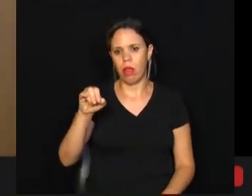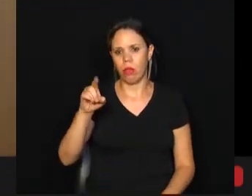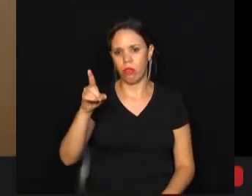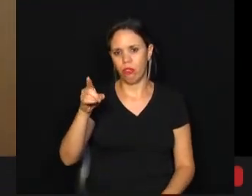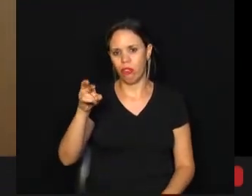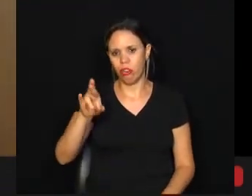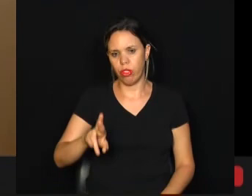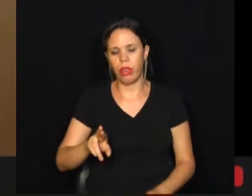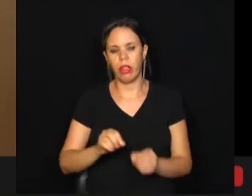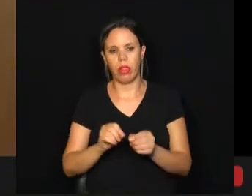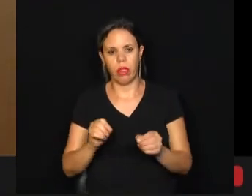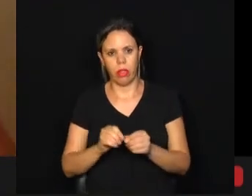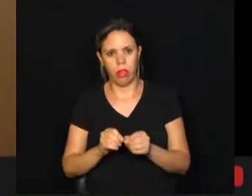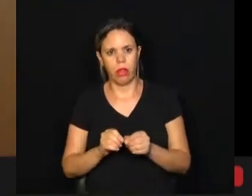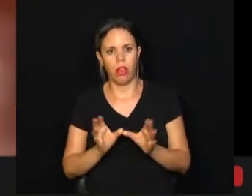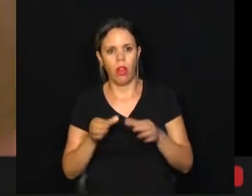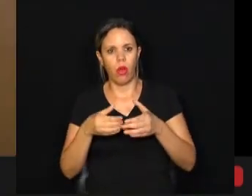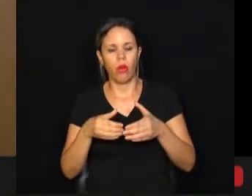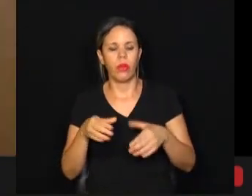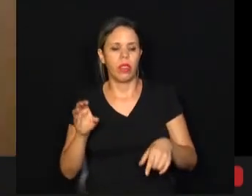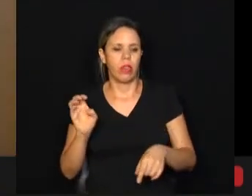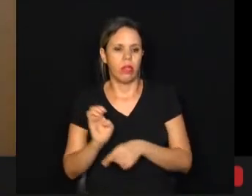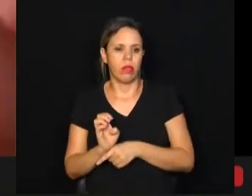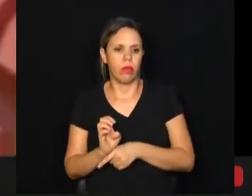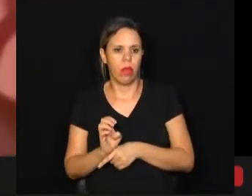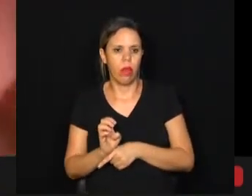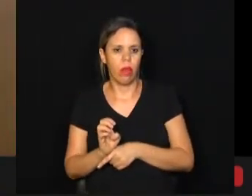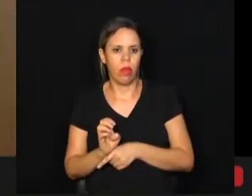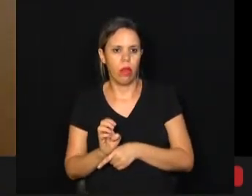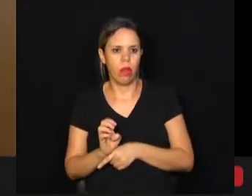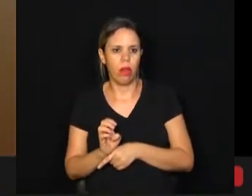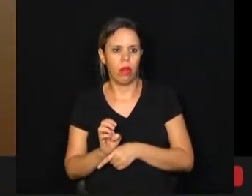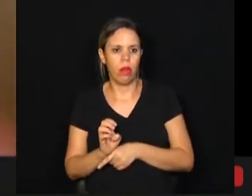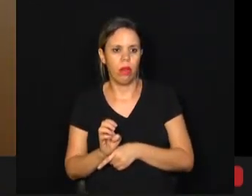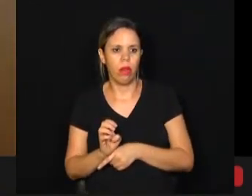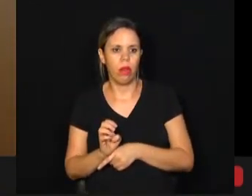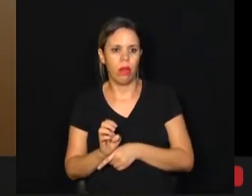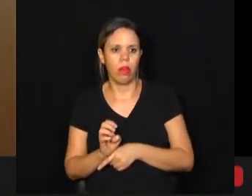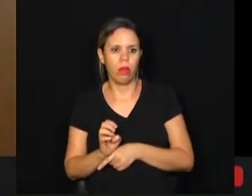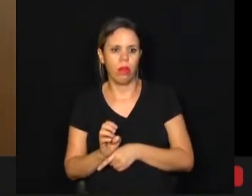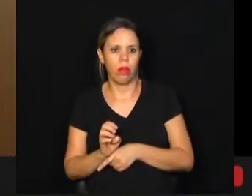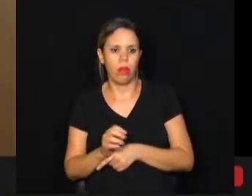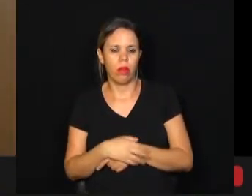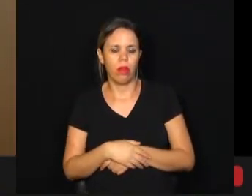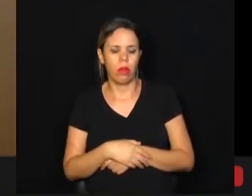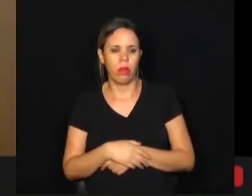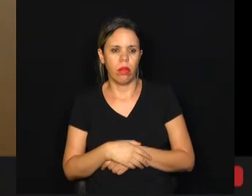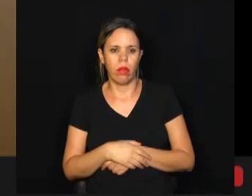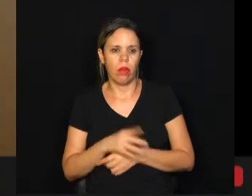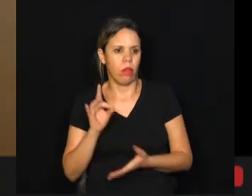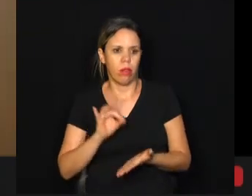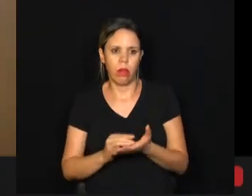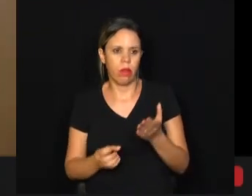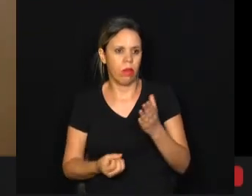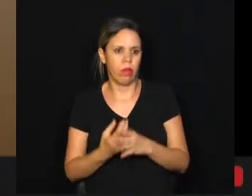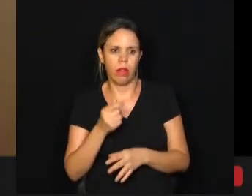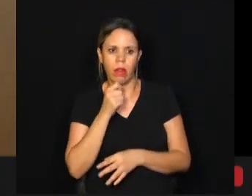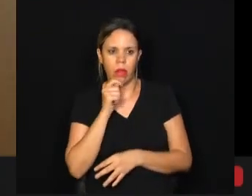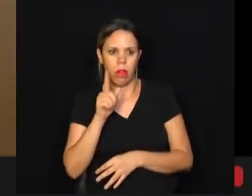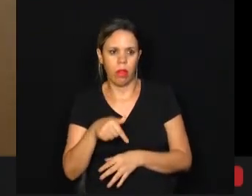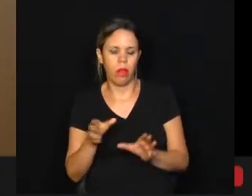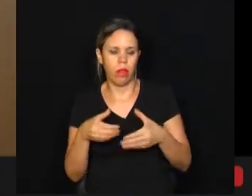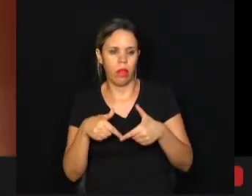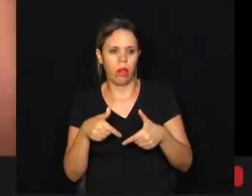comitê estadual o comitê estadual nem foi formado, então foi formado um comitê não oficial. Mas esse